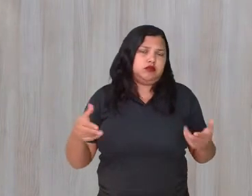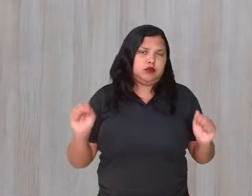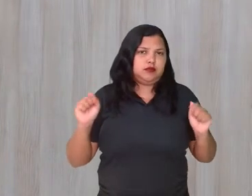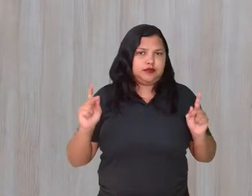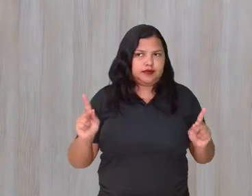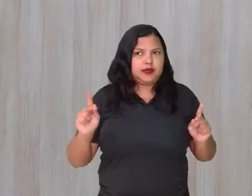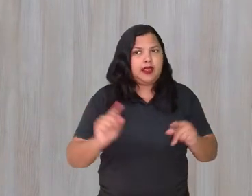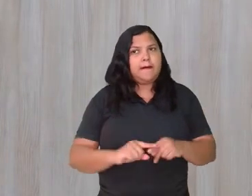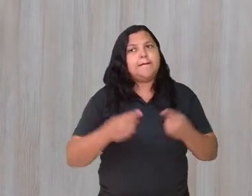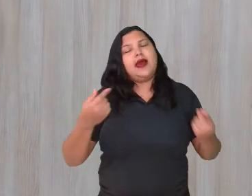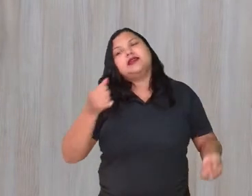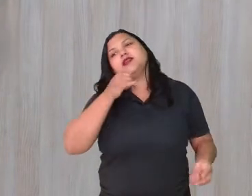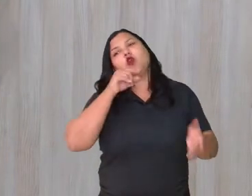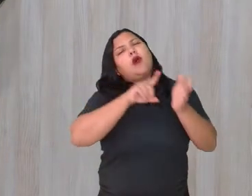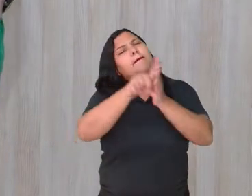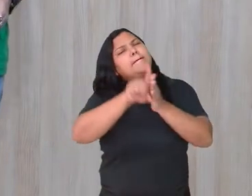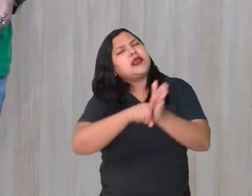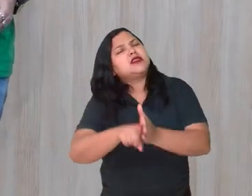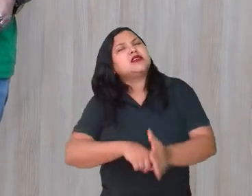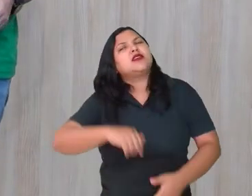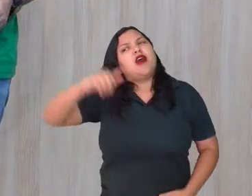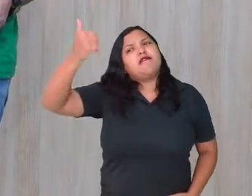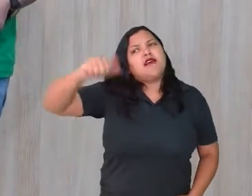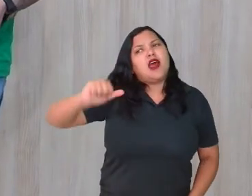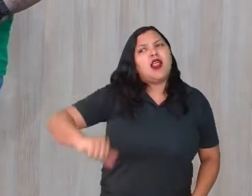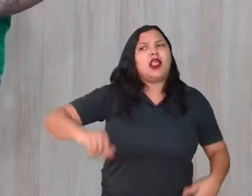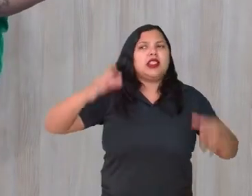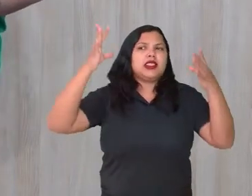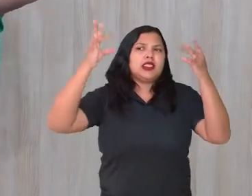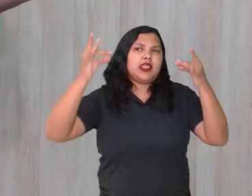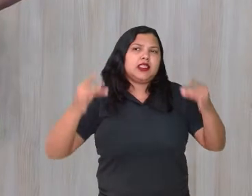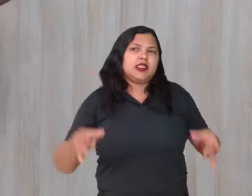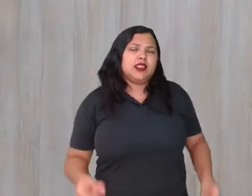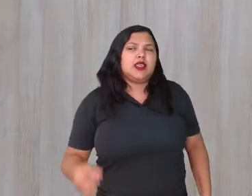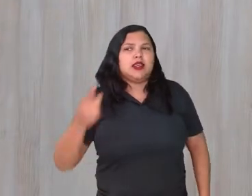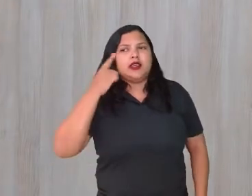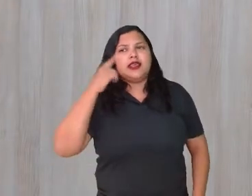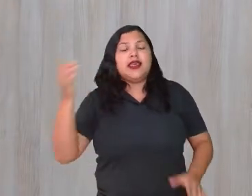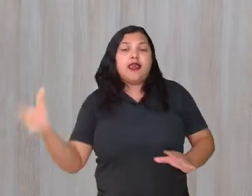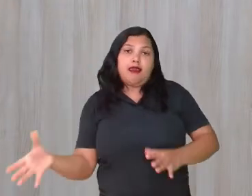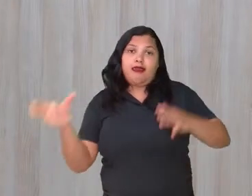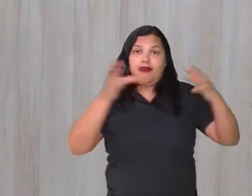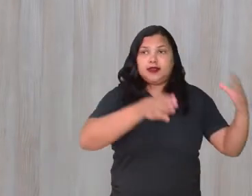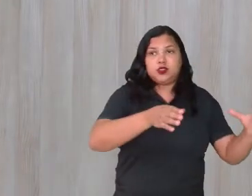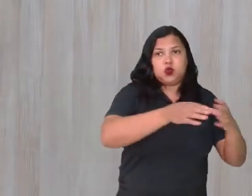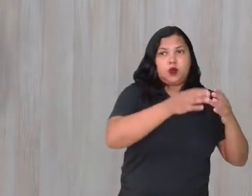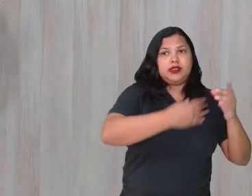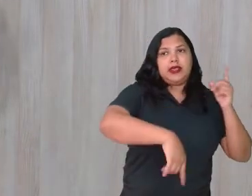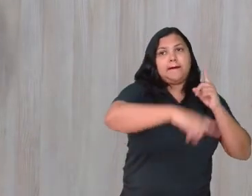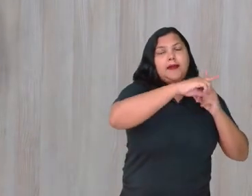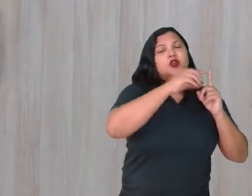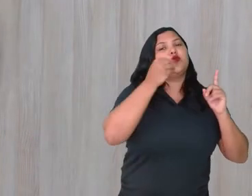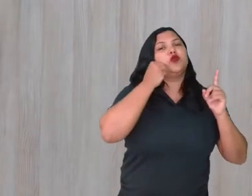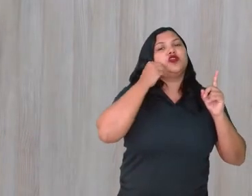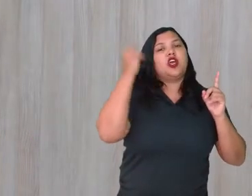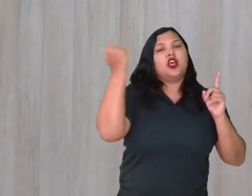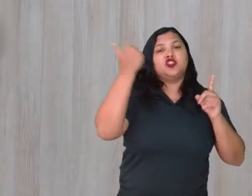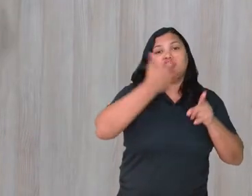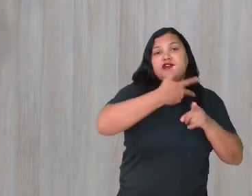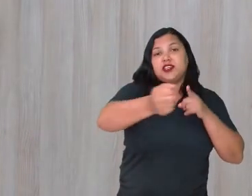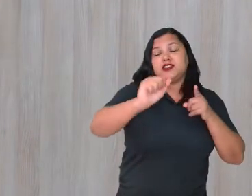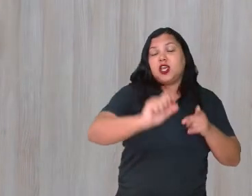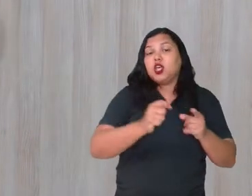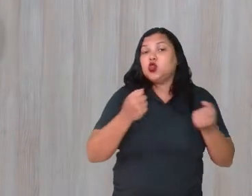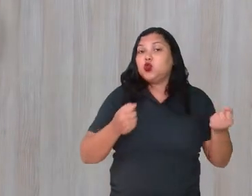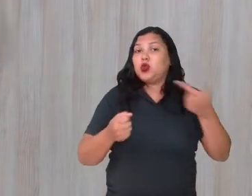certo? Mas quando a gente começa a observar alguns detalhes, a gente pode dizer que esse time tem mais chance do que esse.